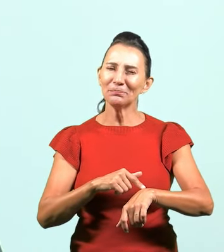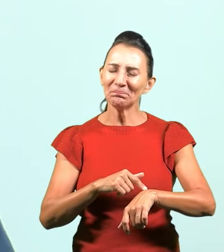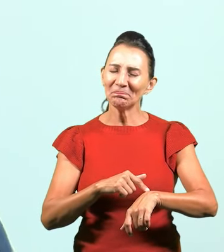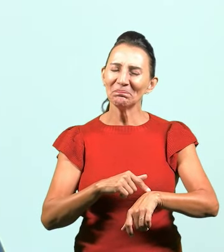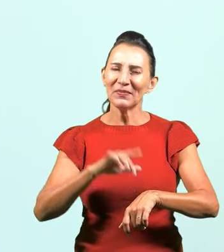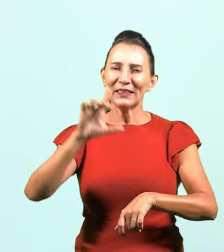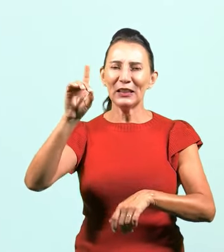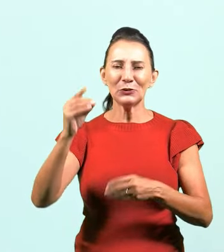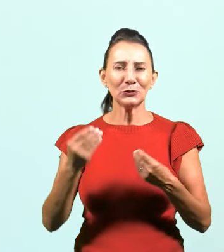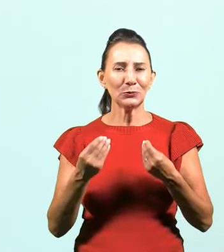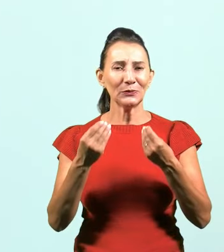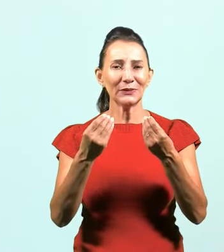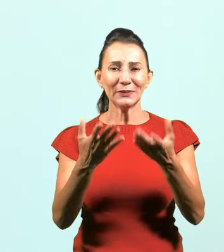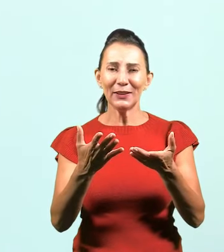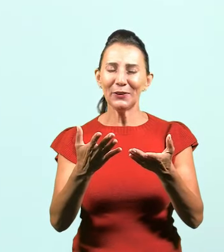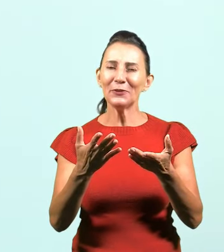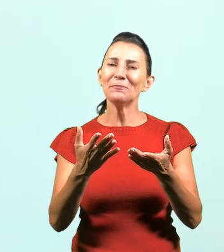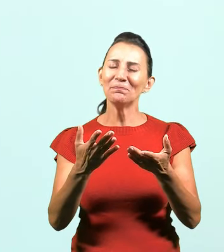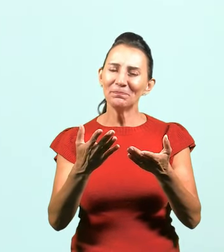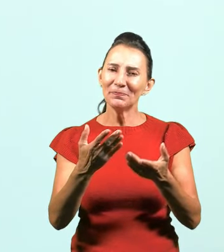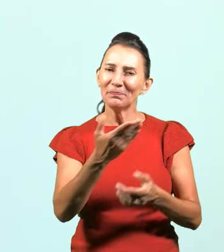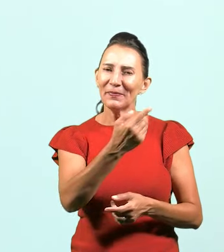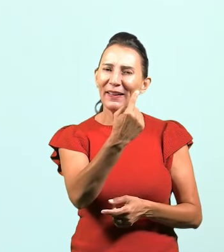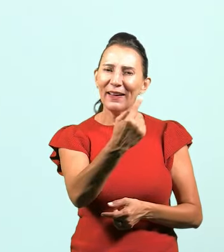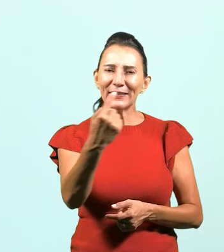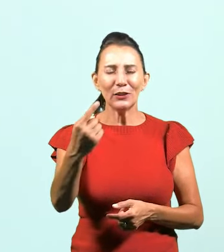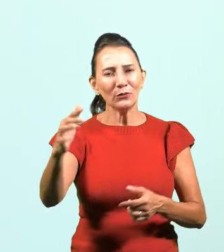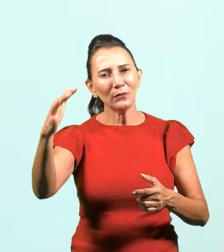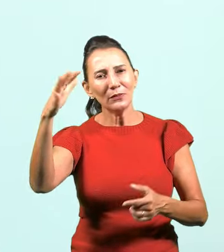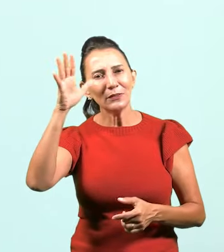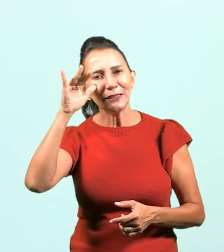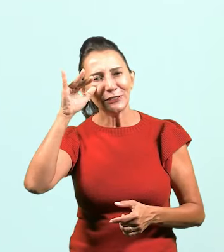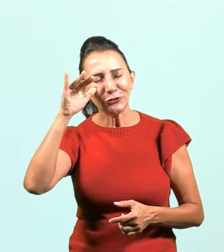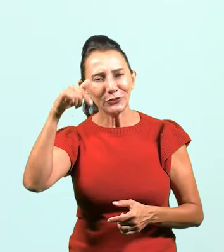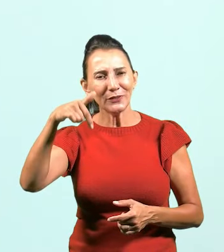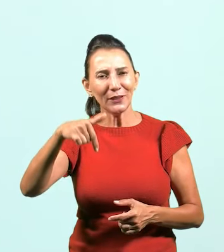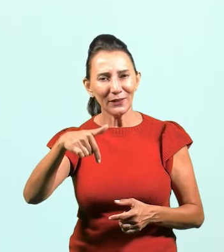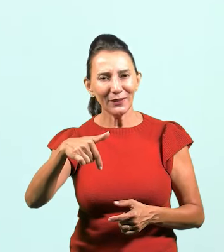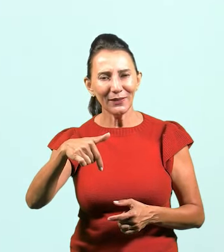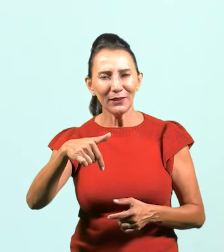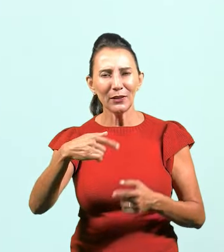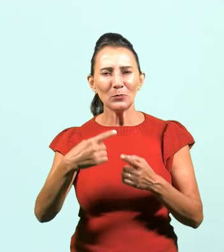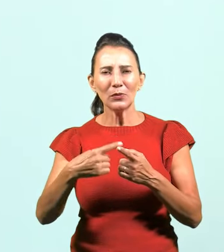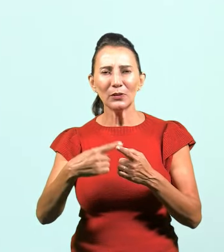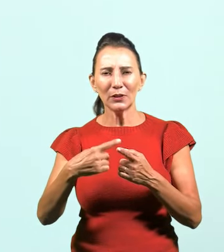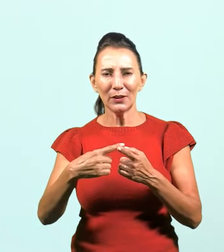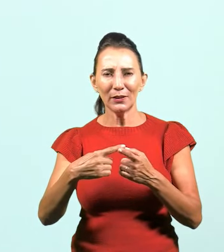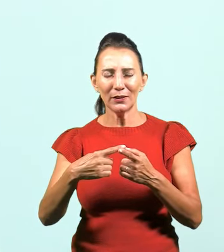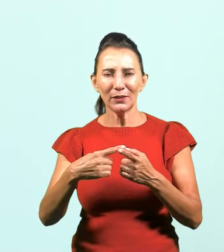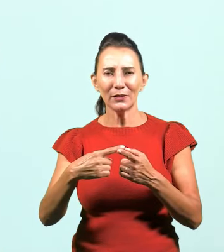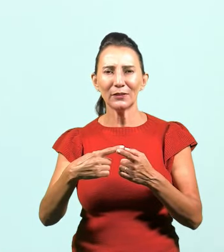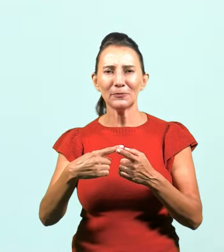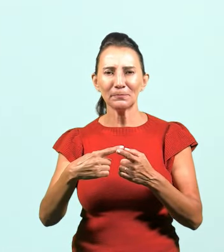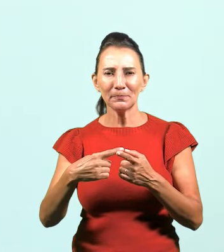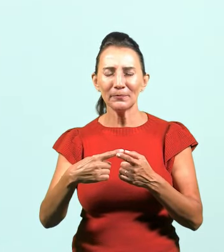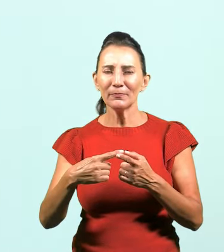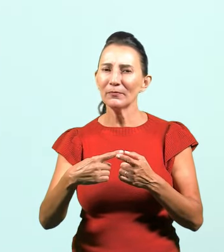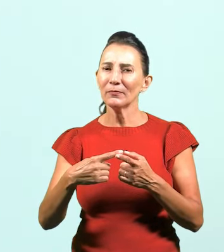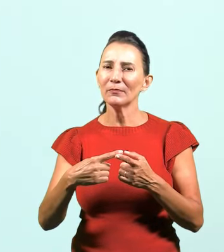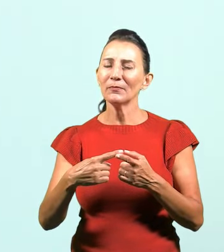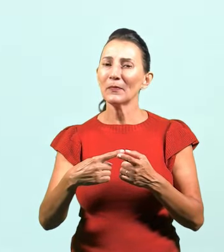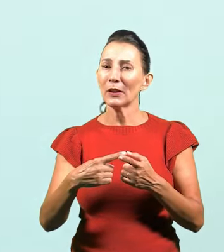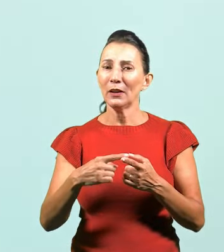foi dado pelo Senhor para estas vidas que estão nos assistindo. Para quê? Para que seja